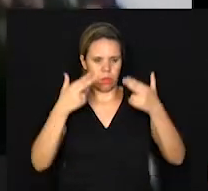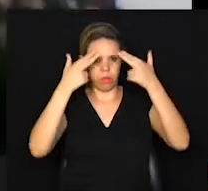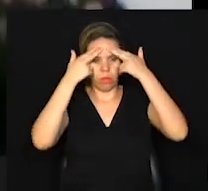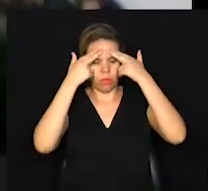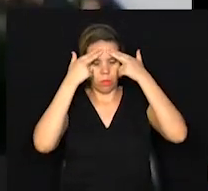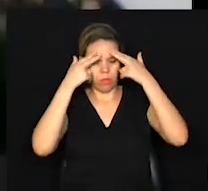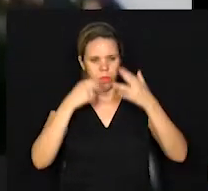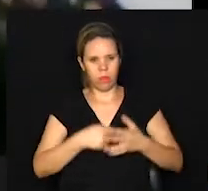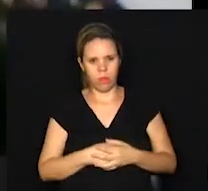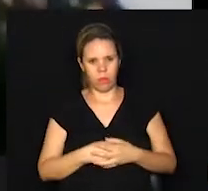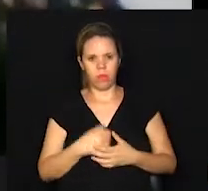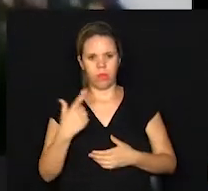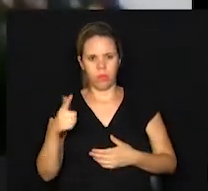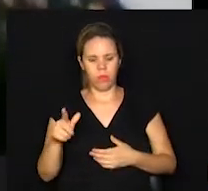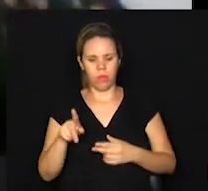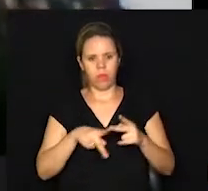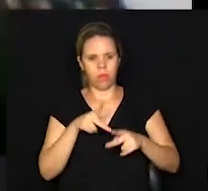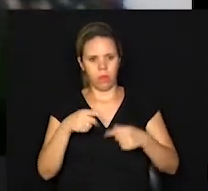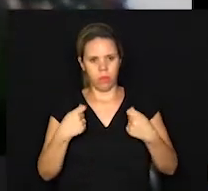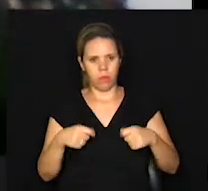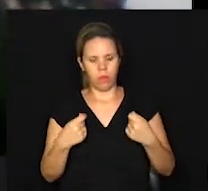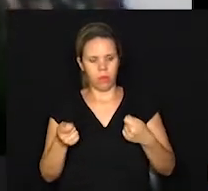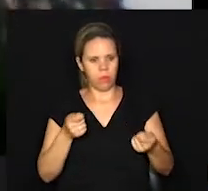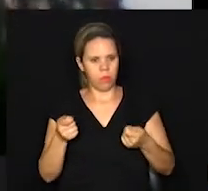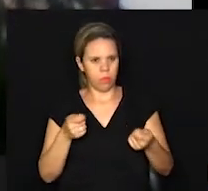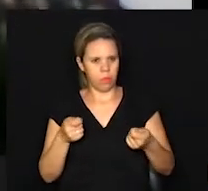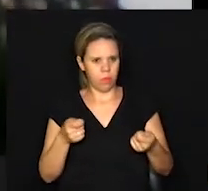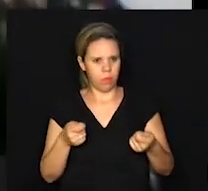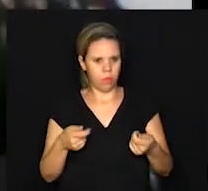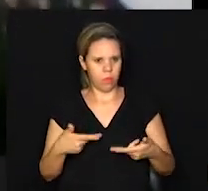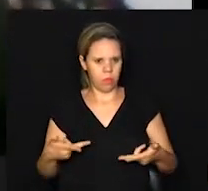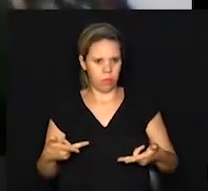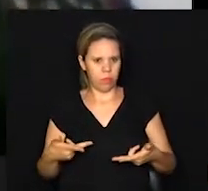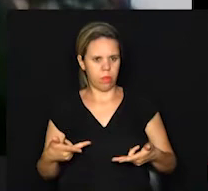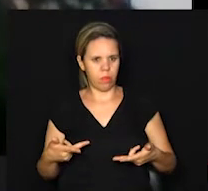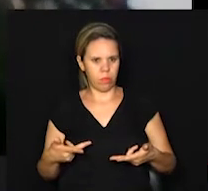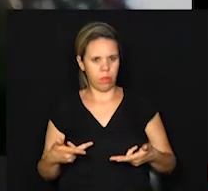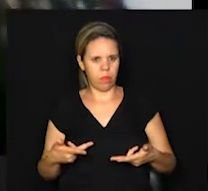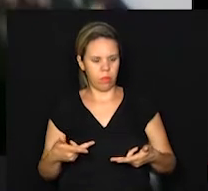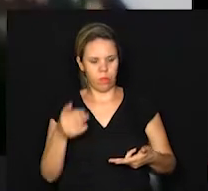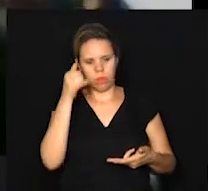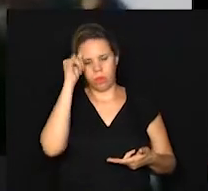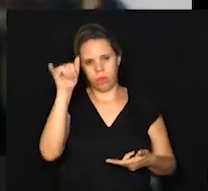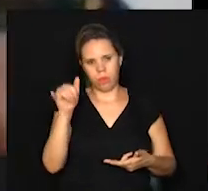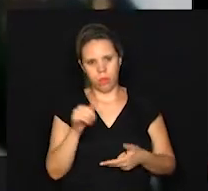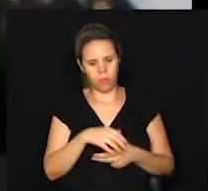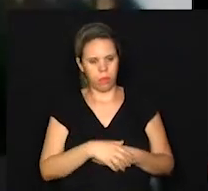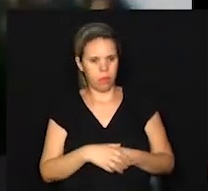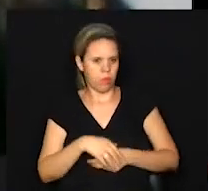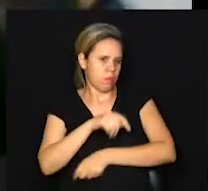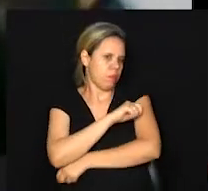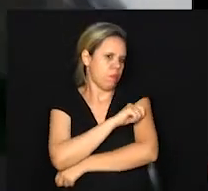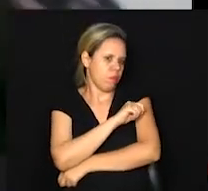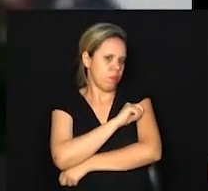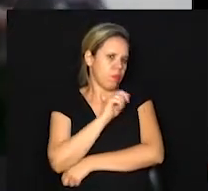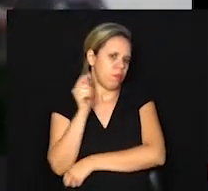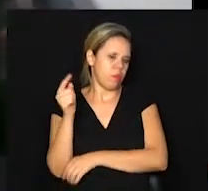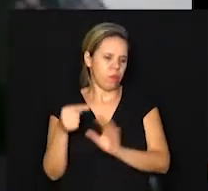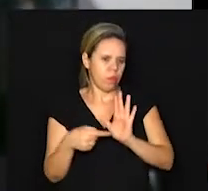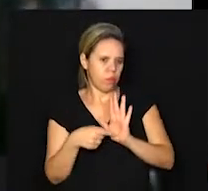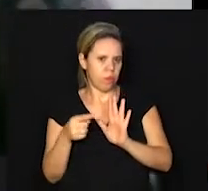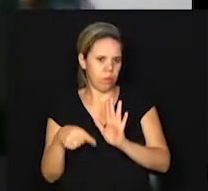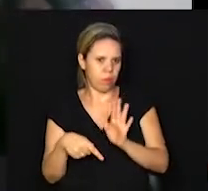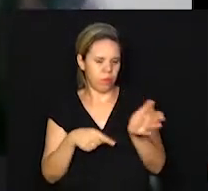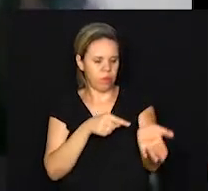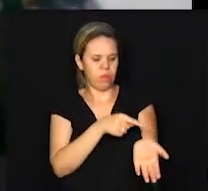traumatizados, outros precisavam saber como lidavam com isso, como é que eles evitavam. Alunos vieram para mim mostrar os